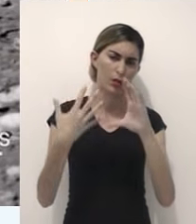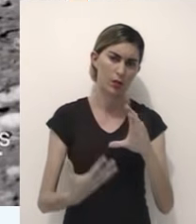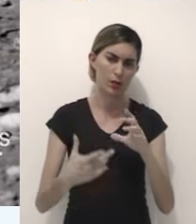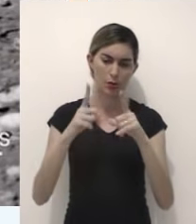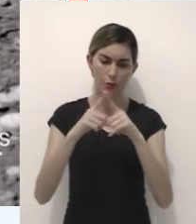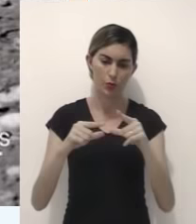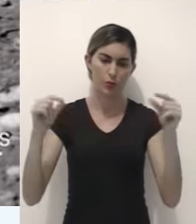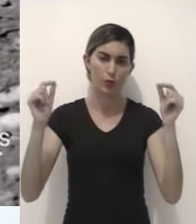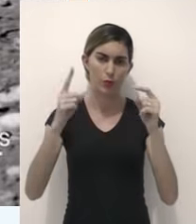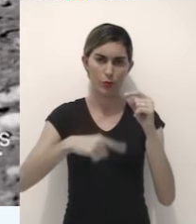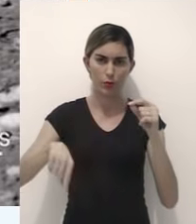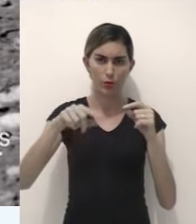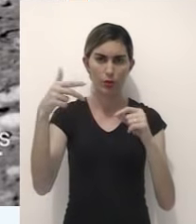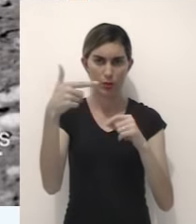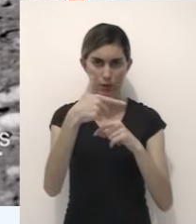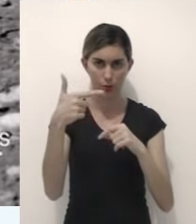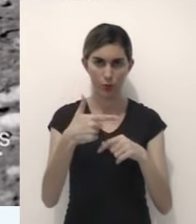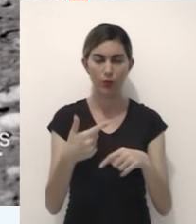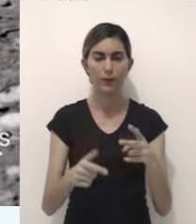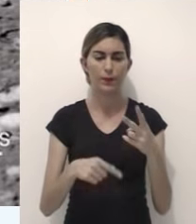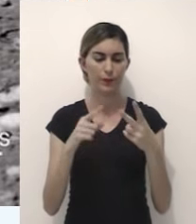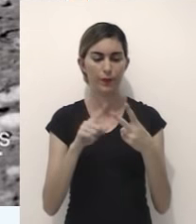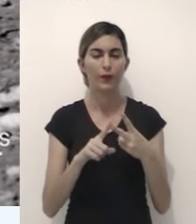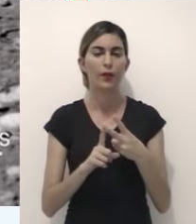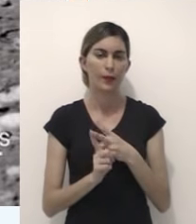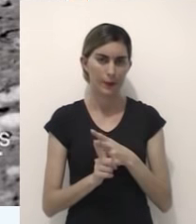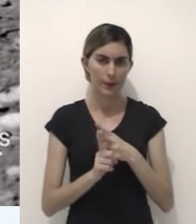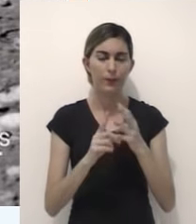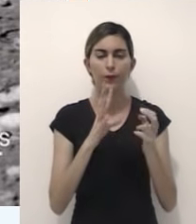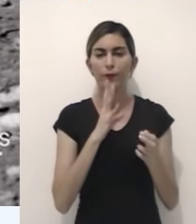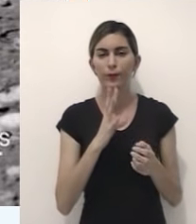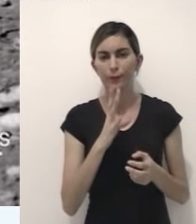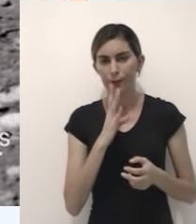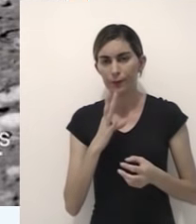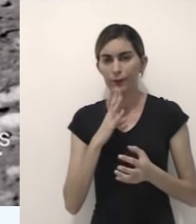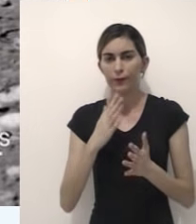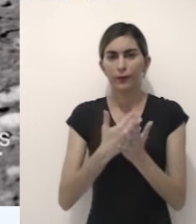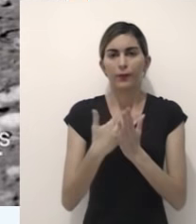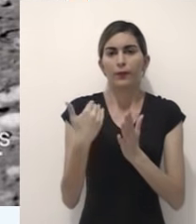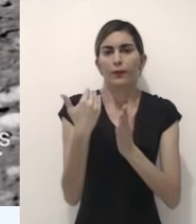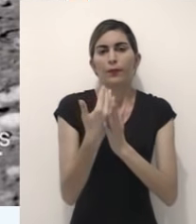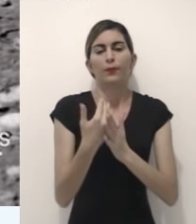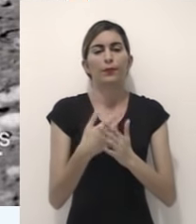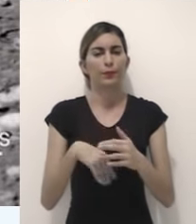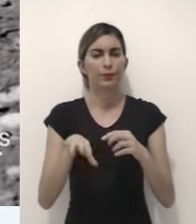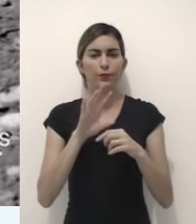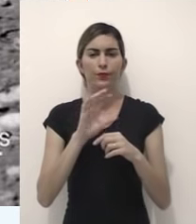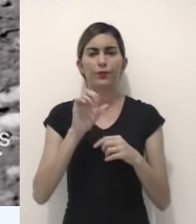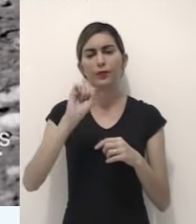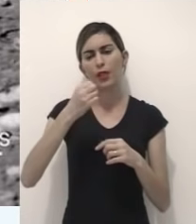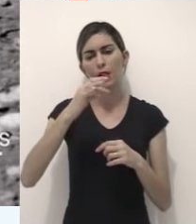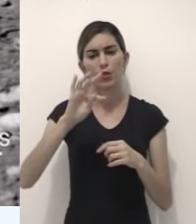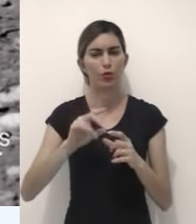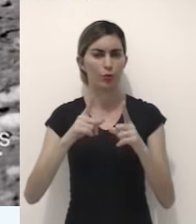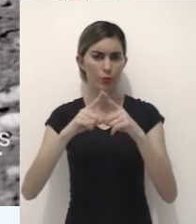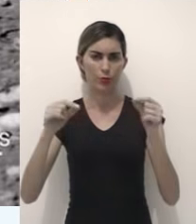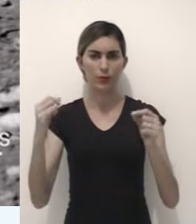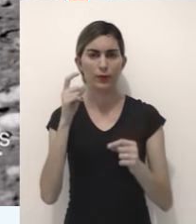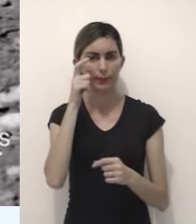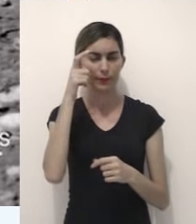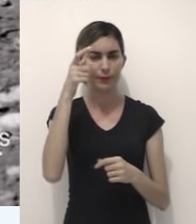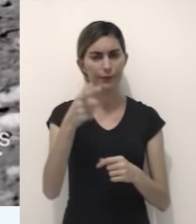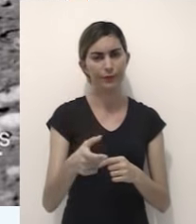das características da Lua na nossa segunda parada dessa missão, para conhecer um pouco mais sobre esse